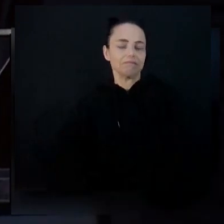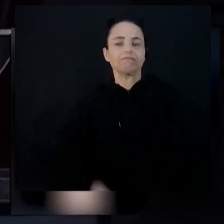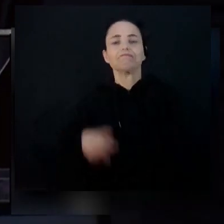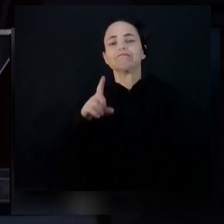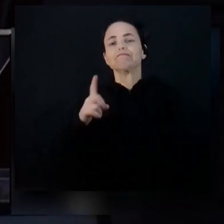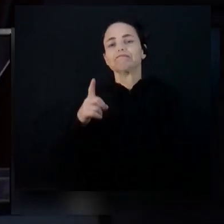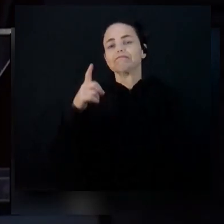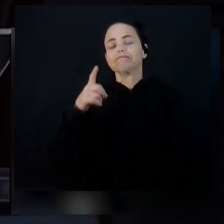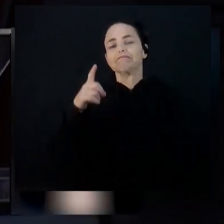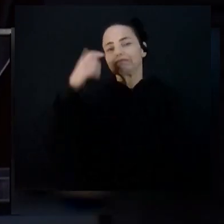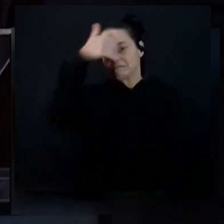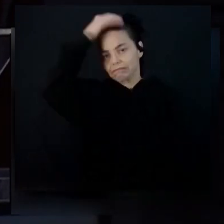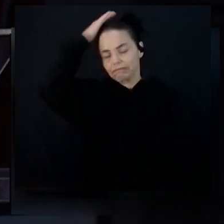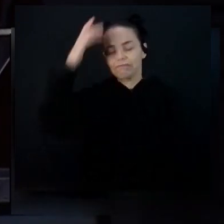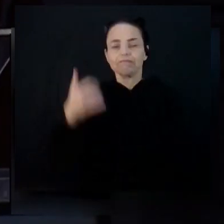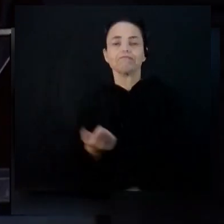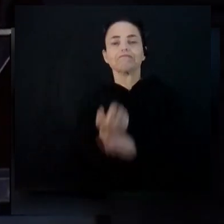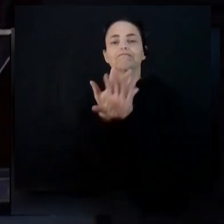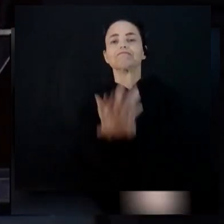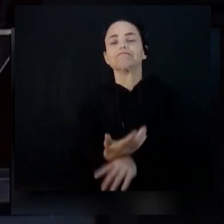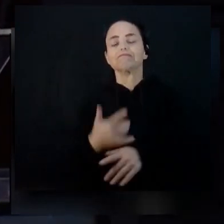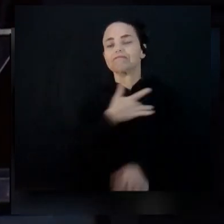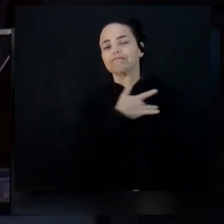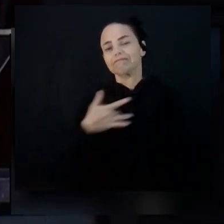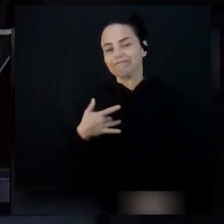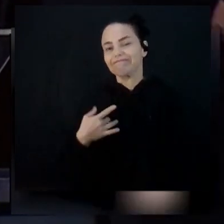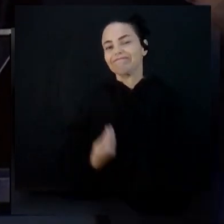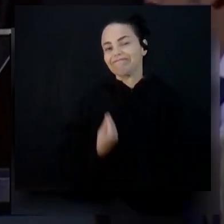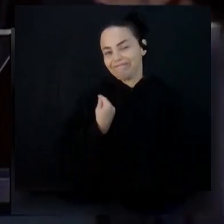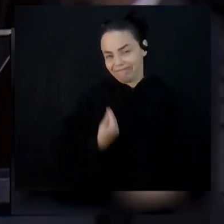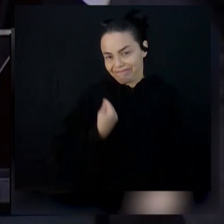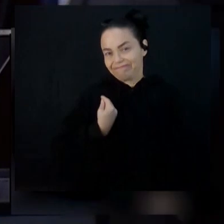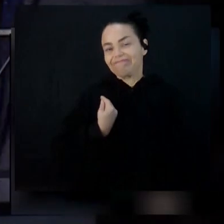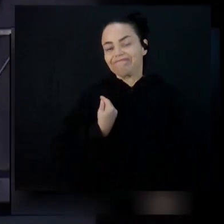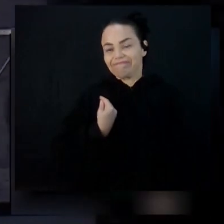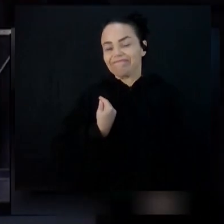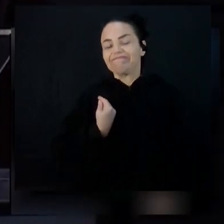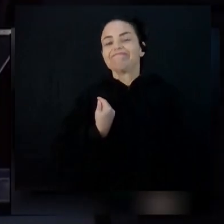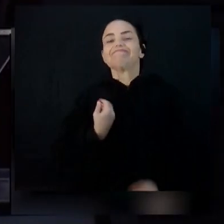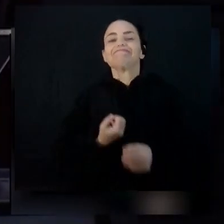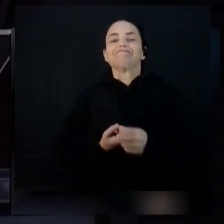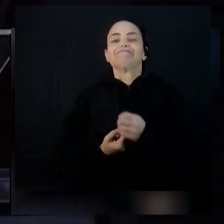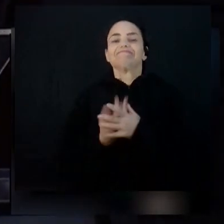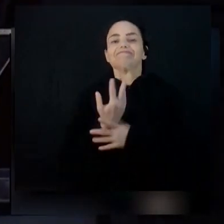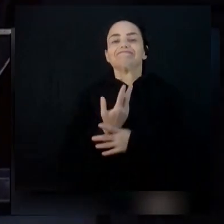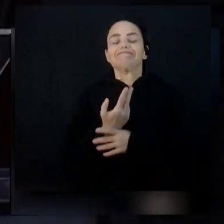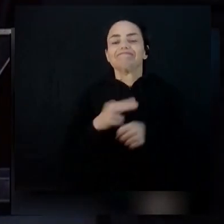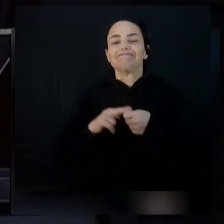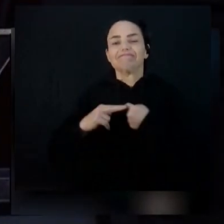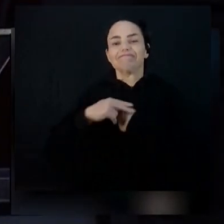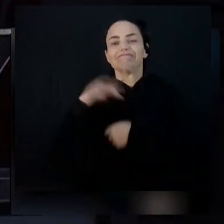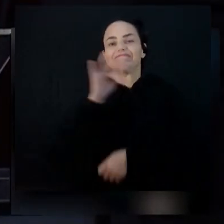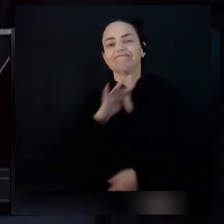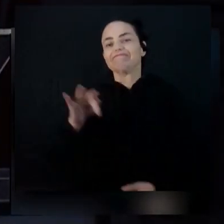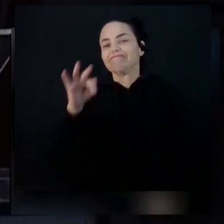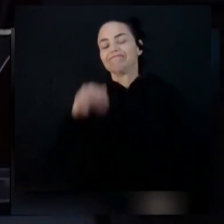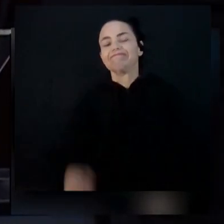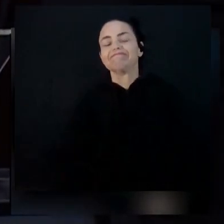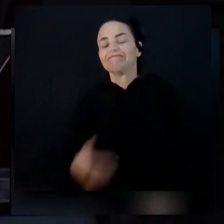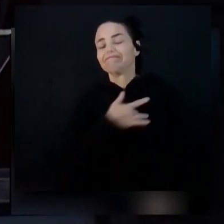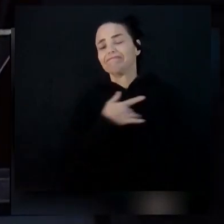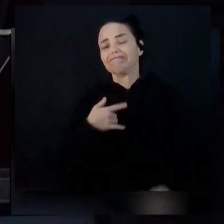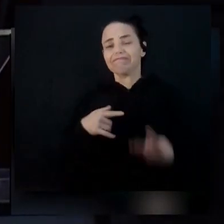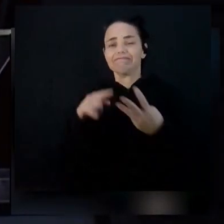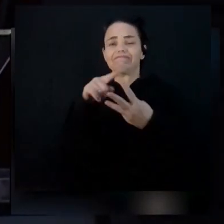telesaúde, mas a presença humana, Zeferino Vaz, que fundou a Unicamp, falava que saúde se faz com 3 coisas: